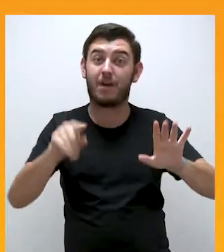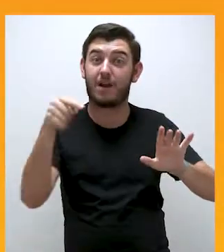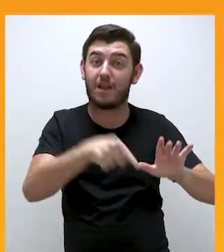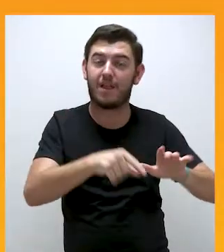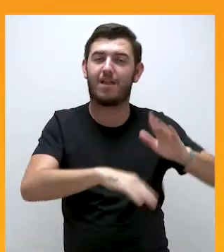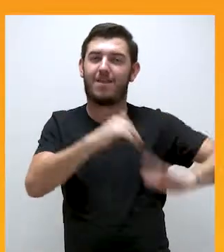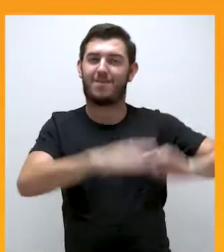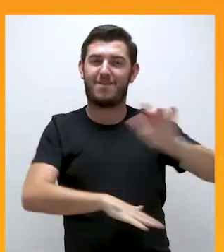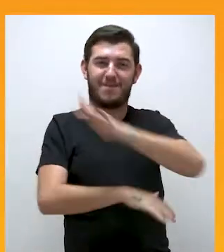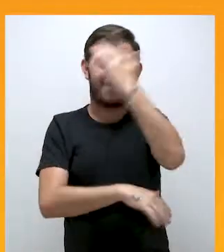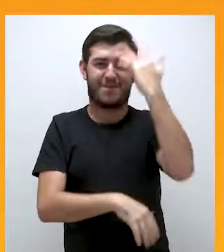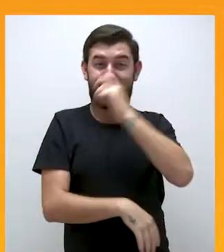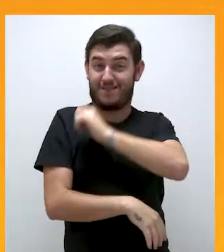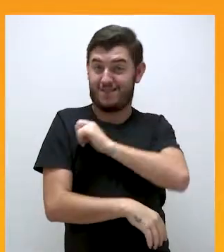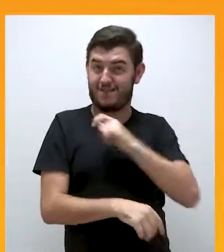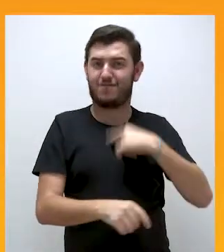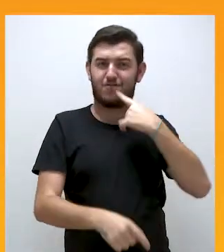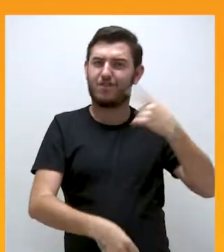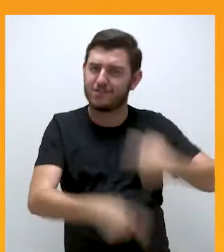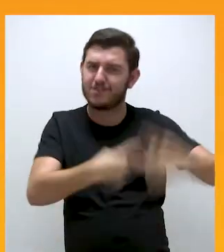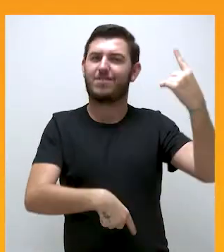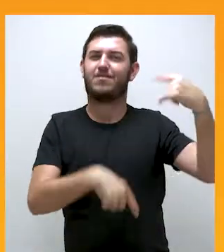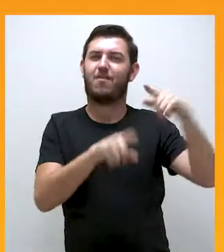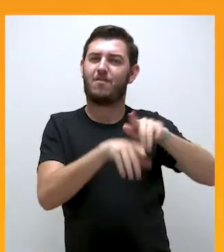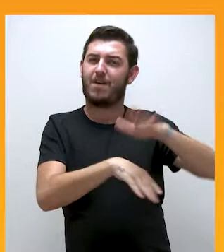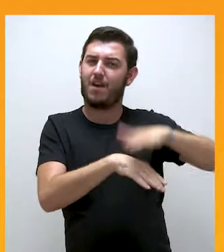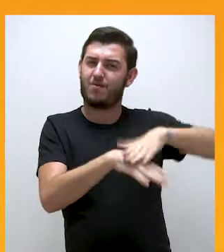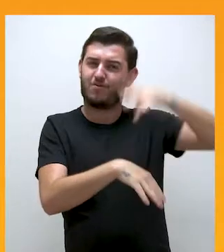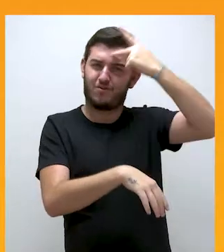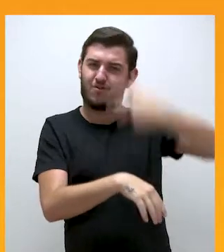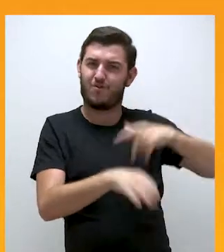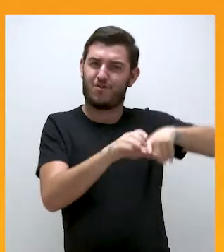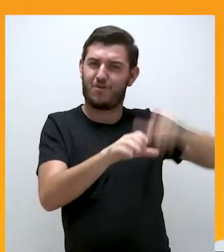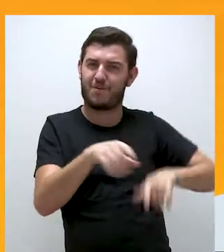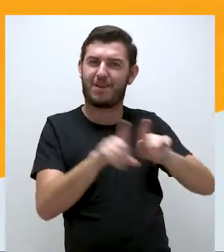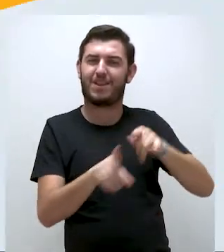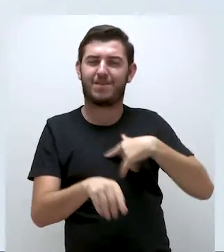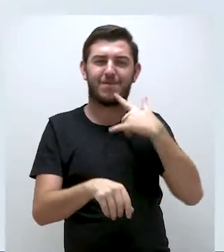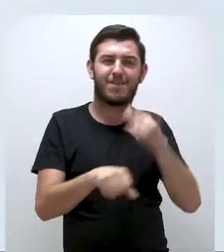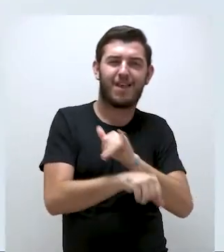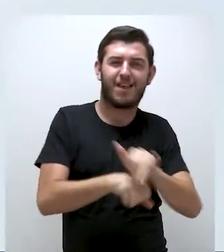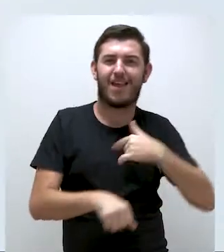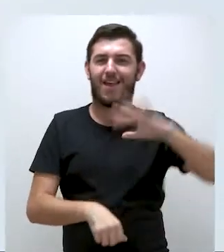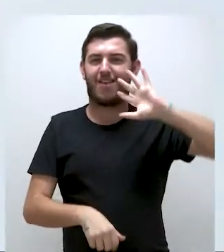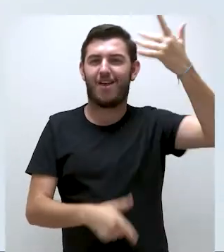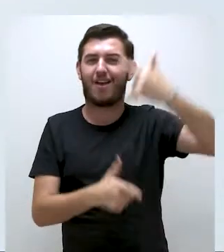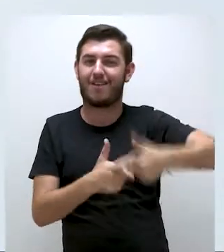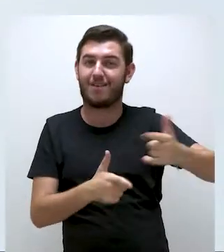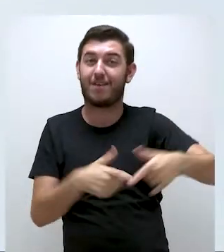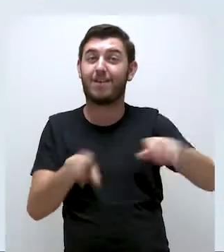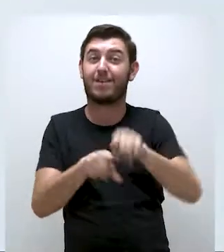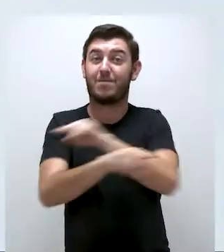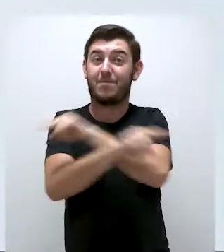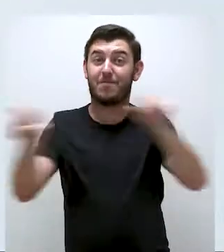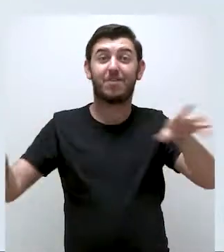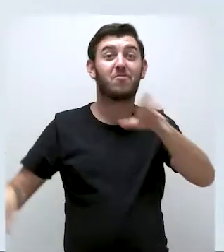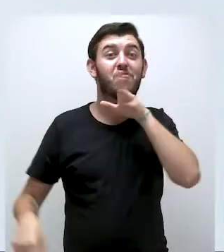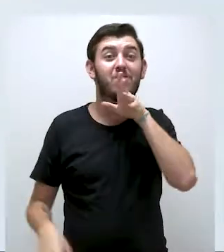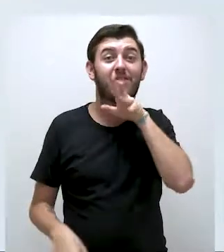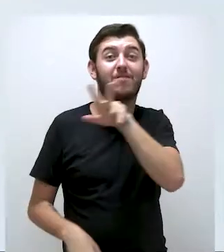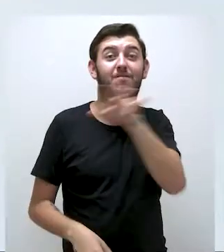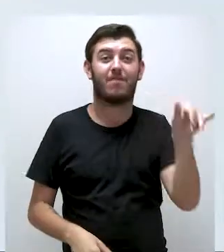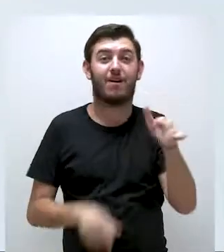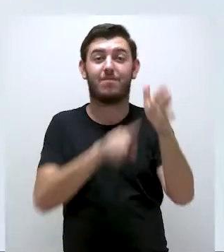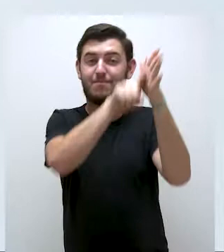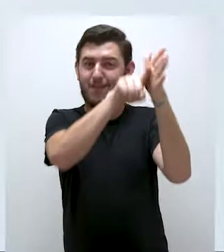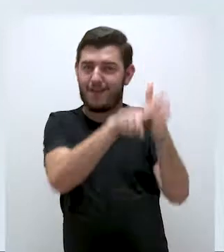estudante desenvolve sua autonomia e criatividade na solução de problemas. Aqui você poderá conhecer a iniciação científica